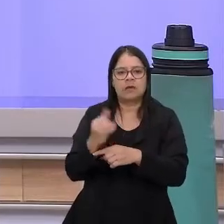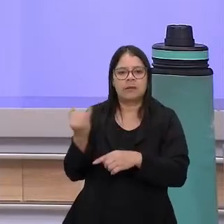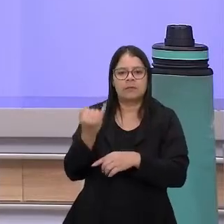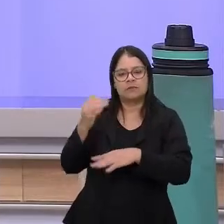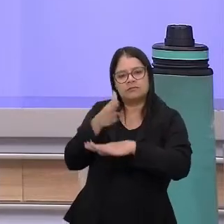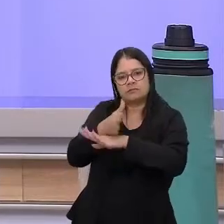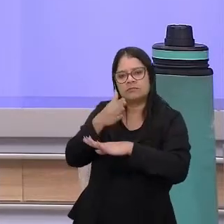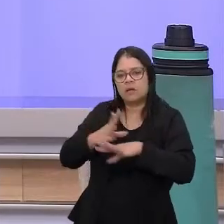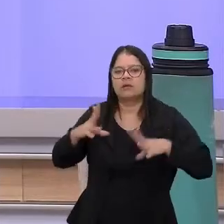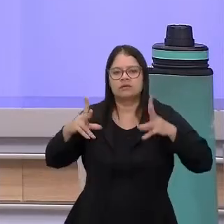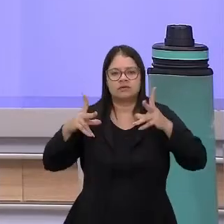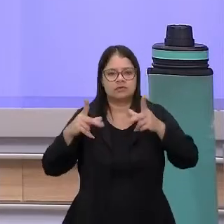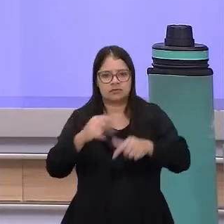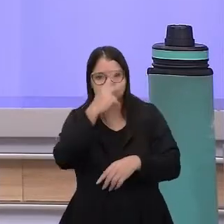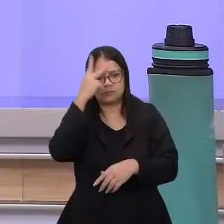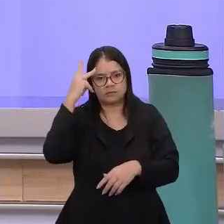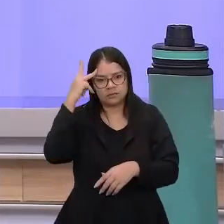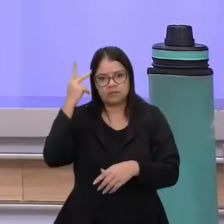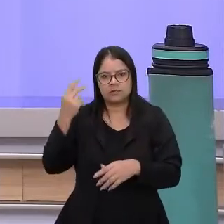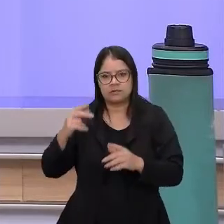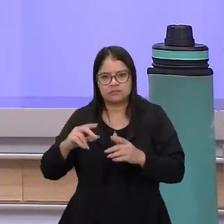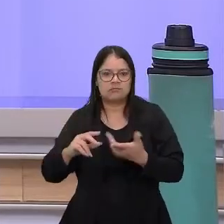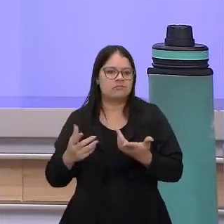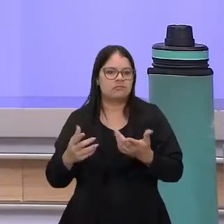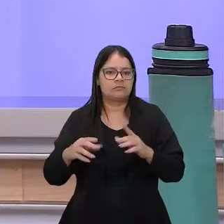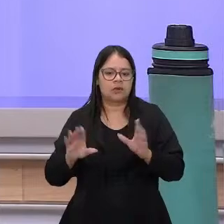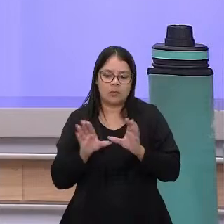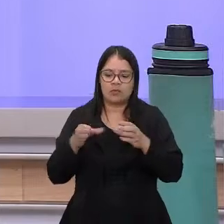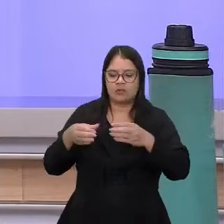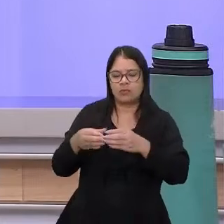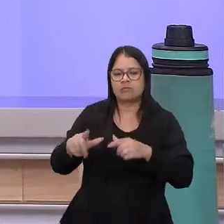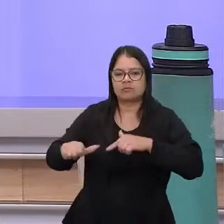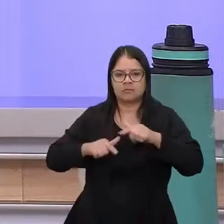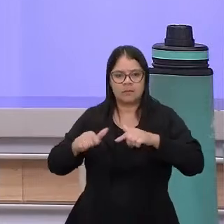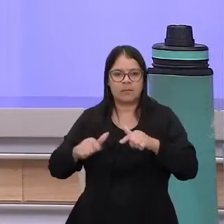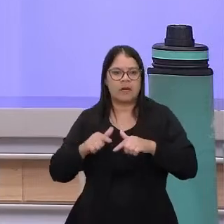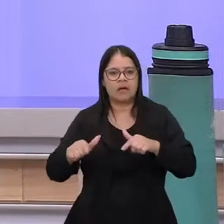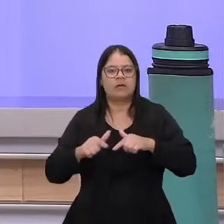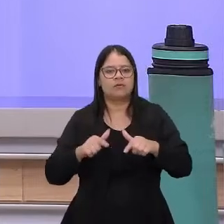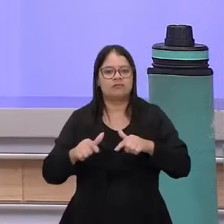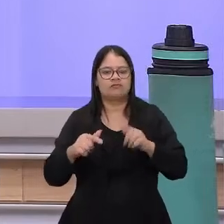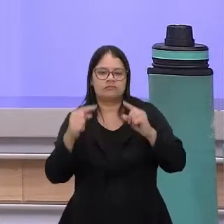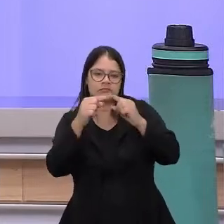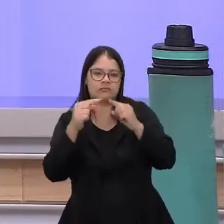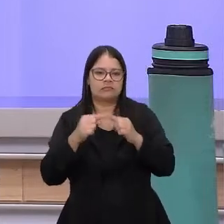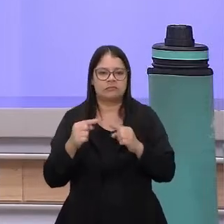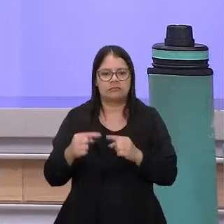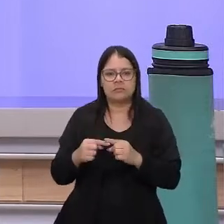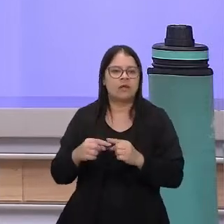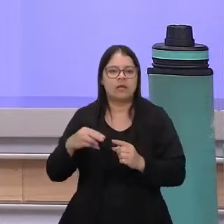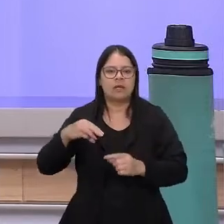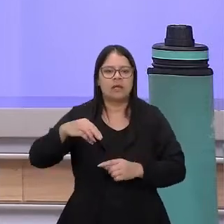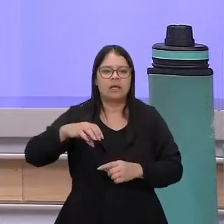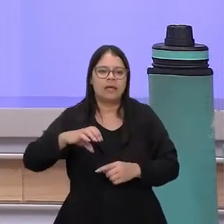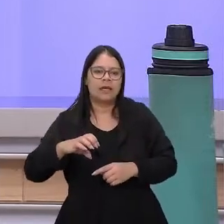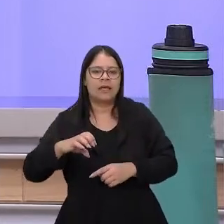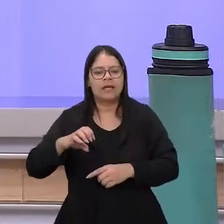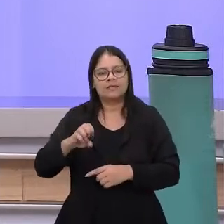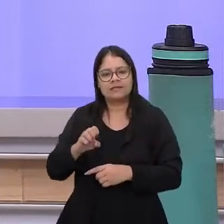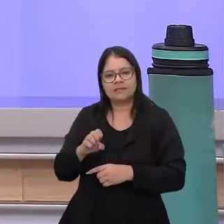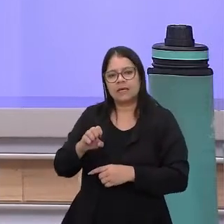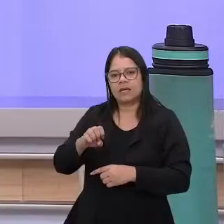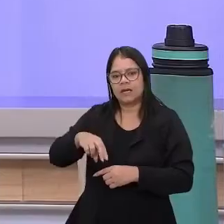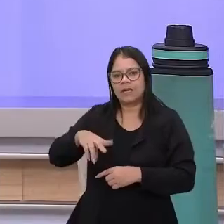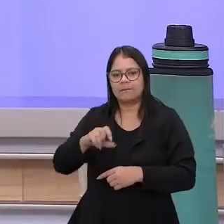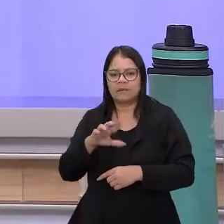participação de todos. E aqui está o nosso grupo de trabalho, tanto aí essa conexão com a CEMIL, SEDUC,